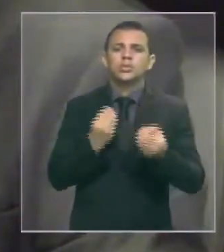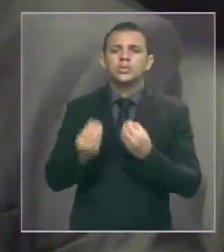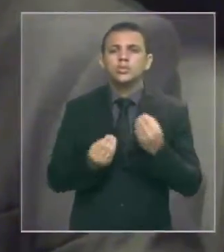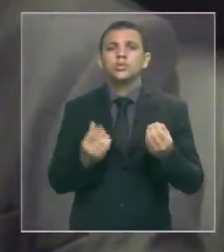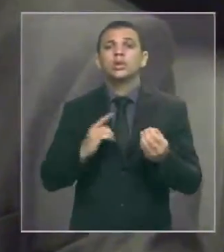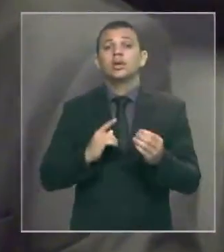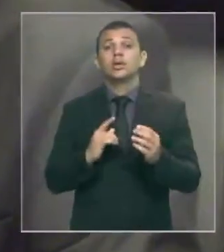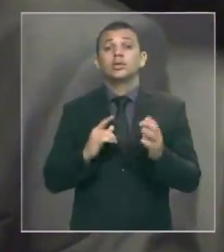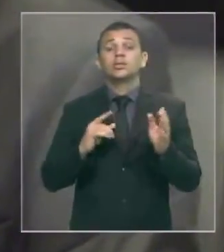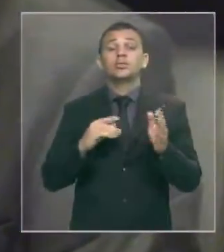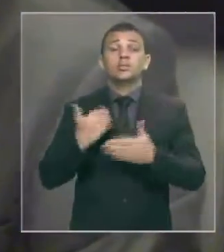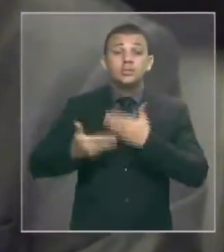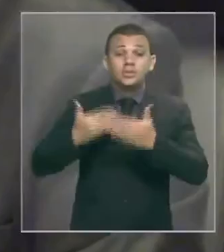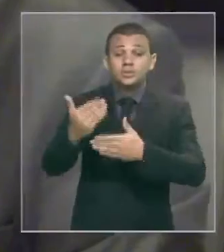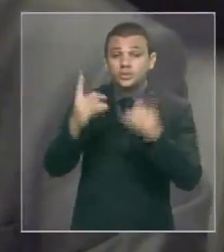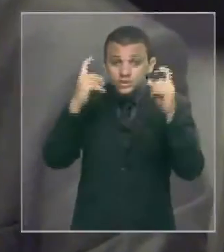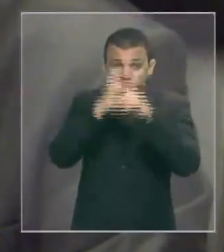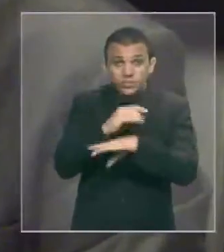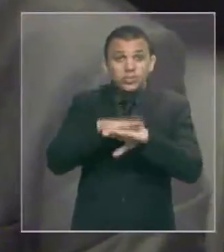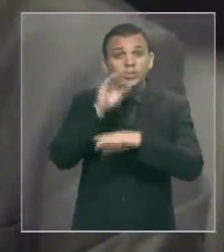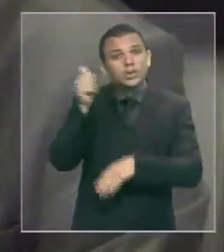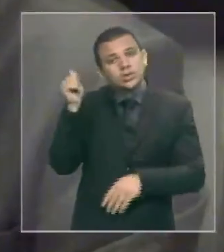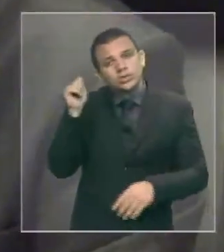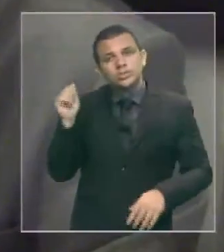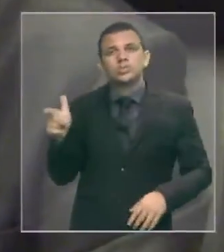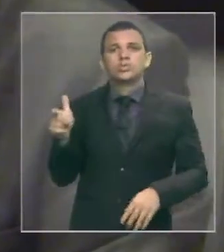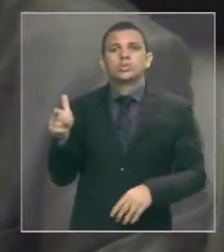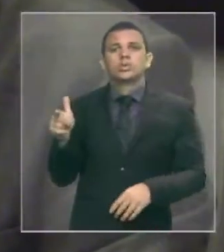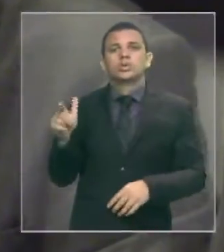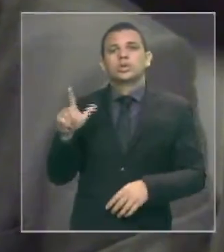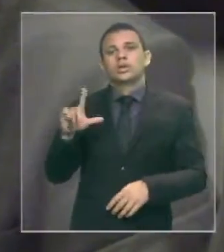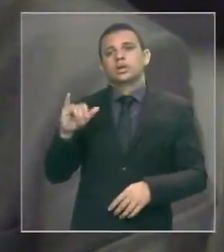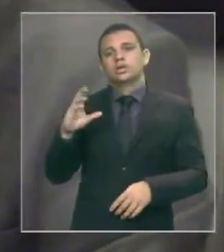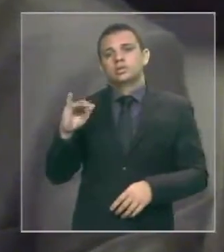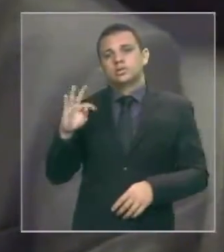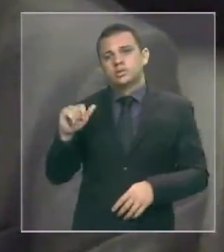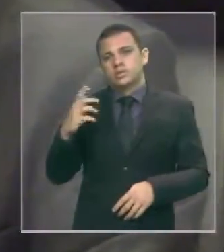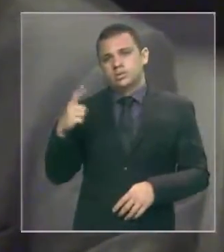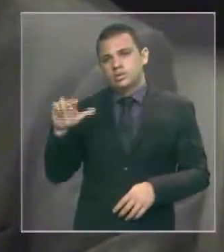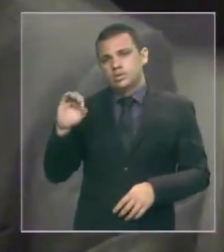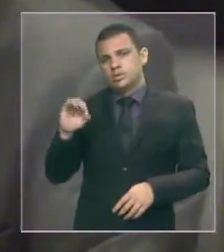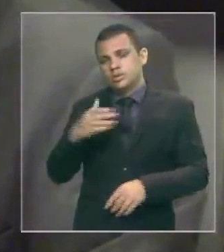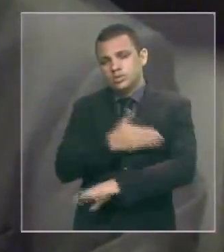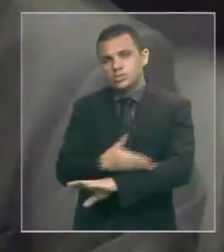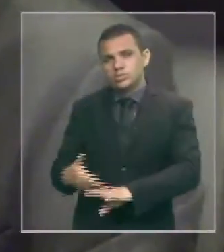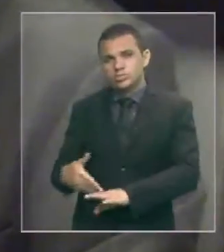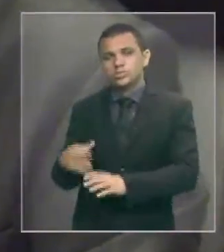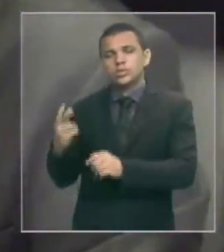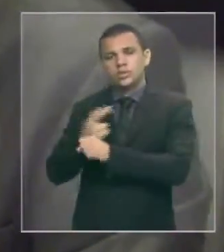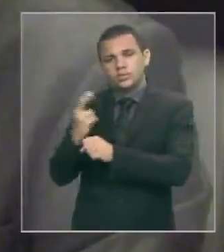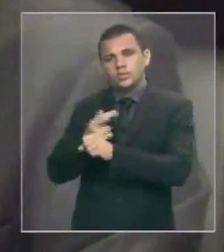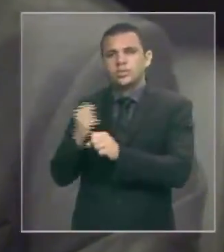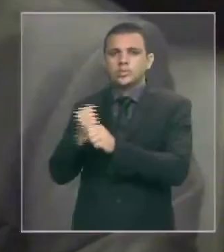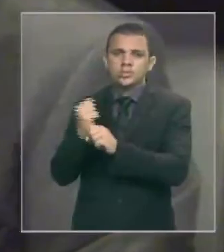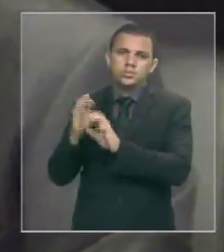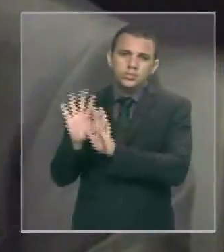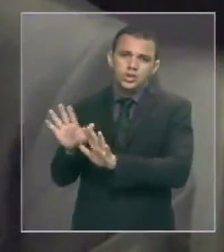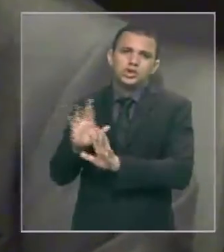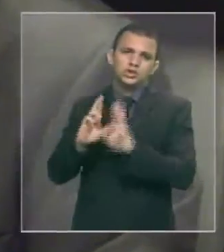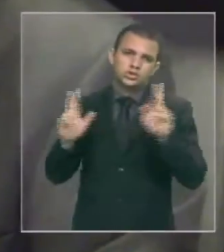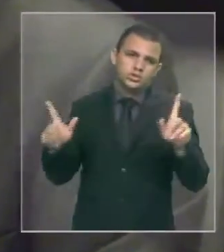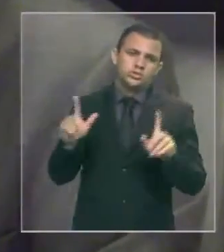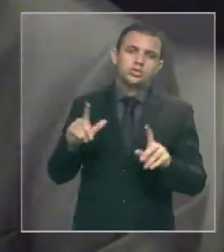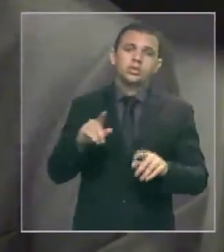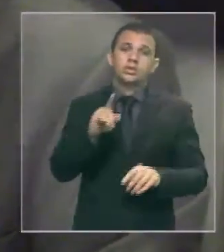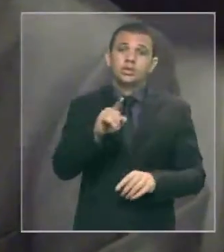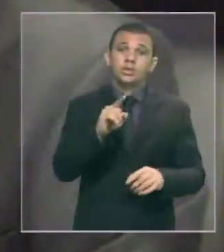licitação tradicional, digamos assim, para reforma, para construção, não. Você vai mexer com a vida dos ludovicenses durante 20 anos